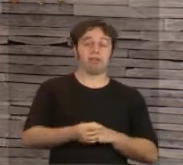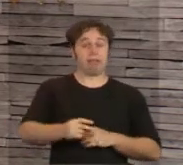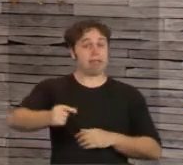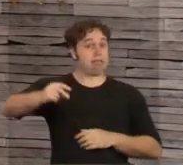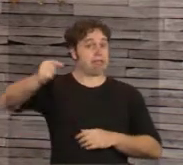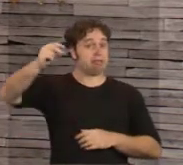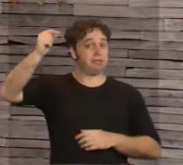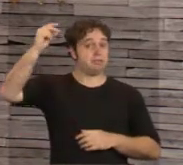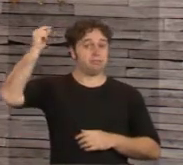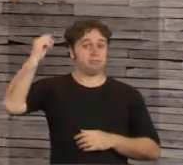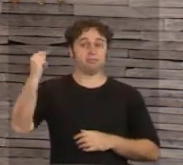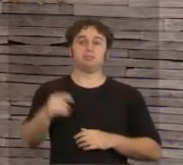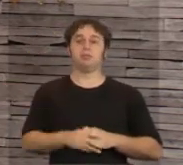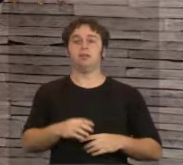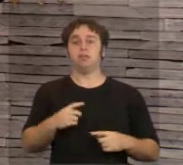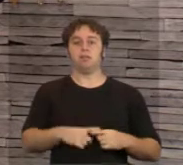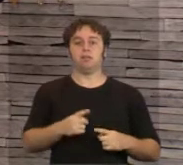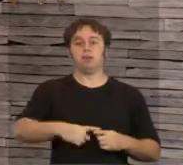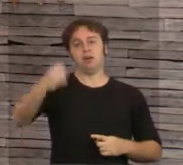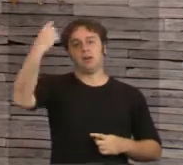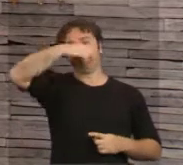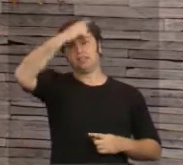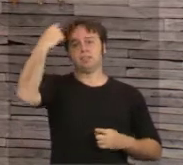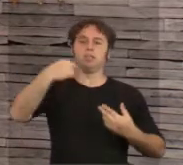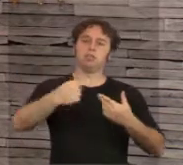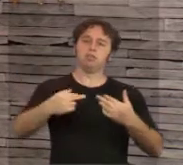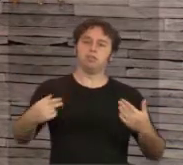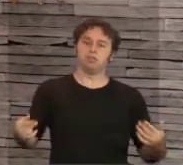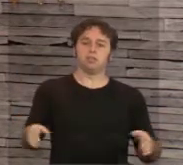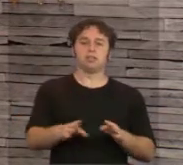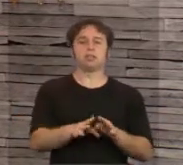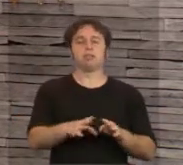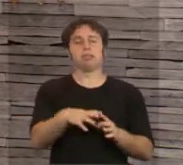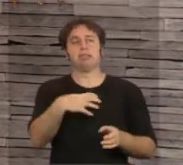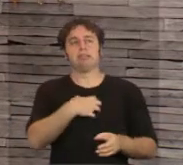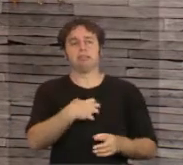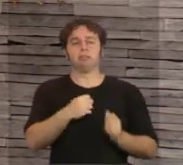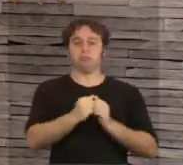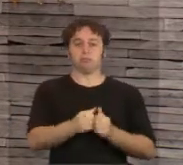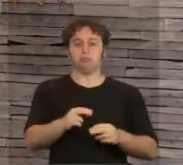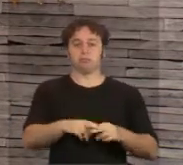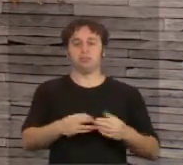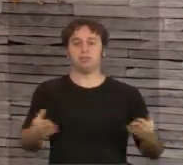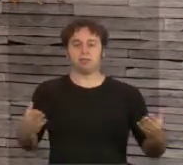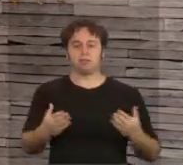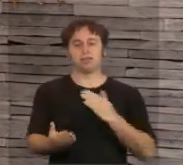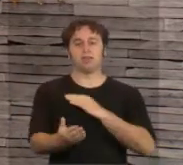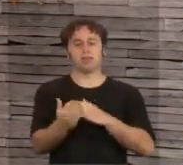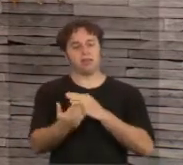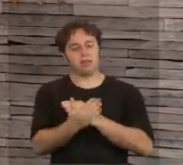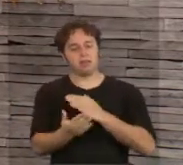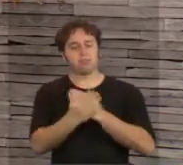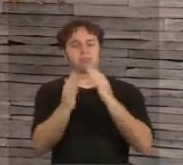músicas medievais que os santos provavelmente escutaram. Por isso agora, para ajudar ainda mais na oração, vamos